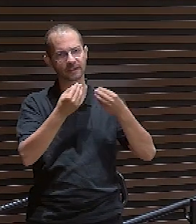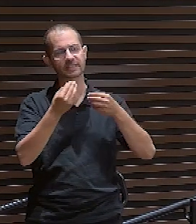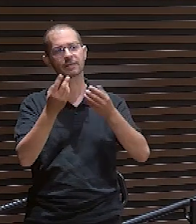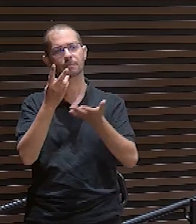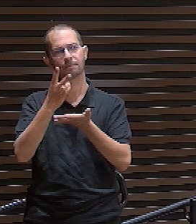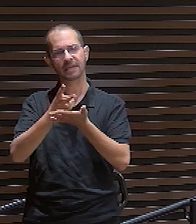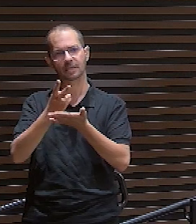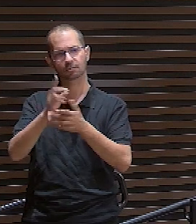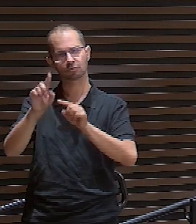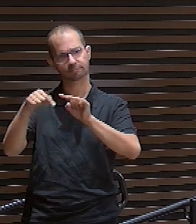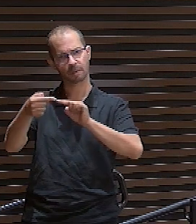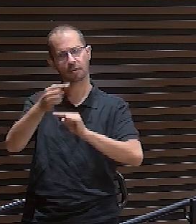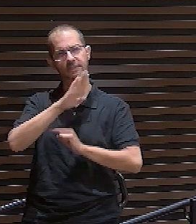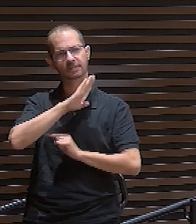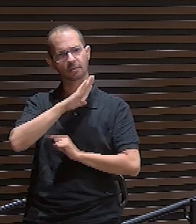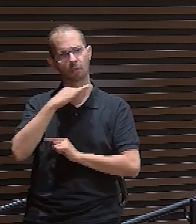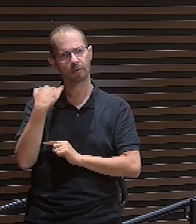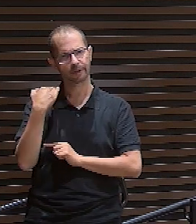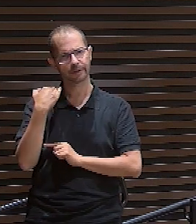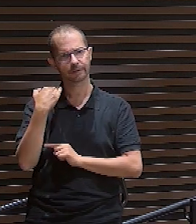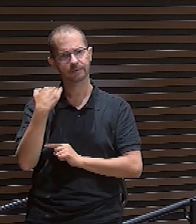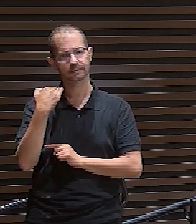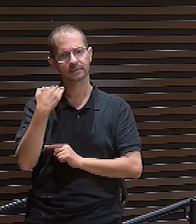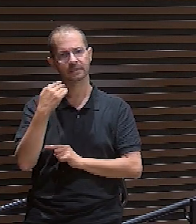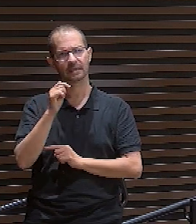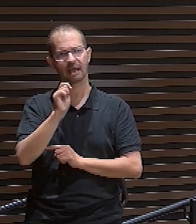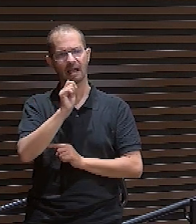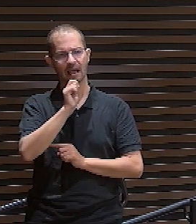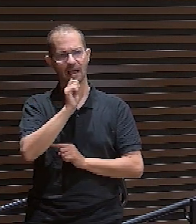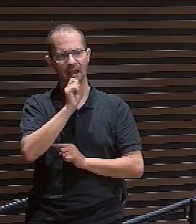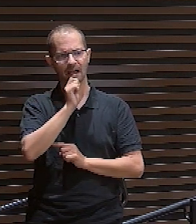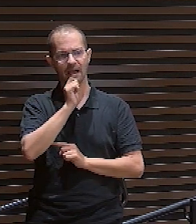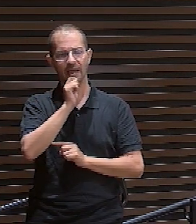de morto, ainda fala.